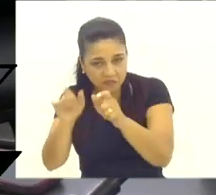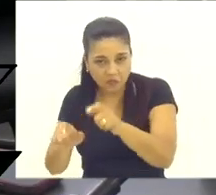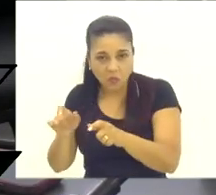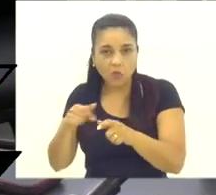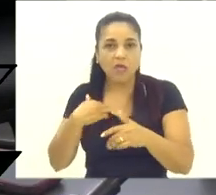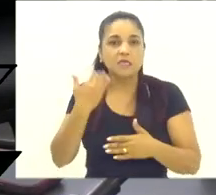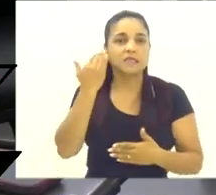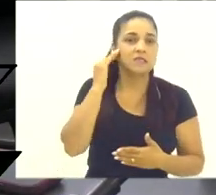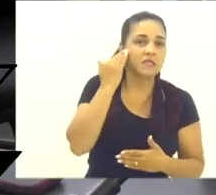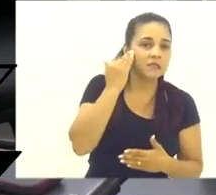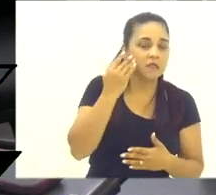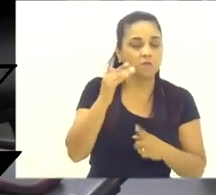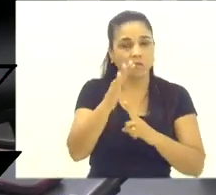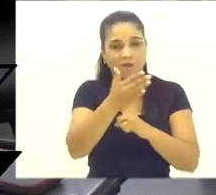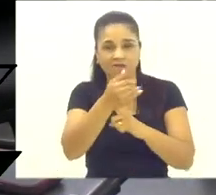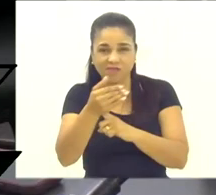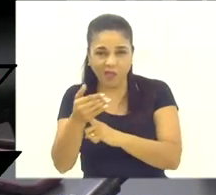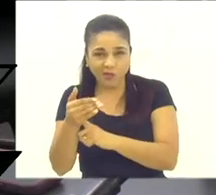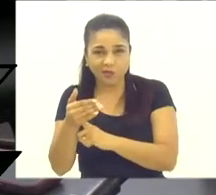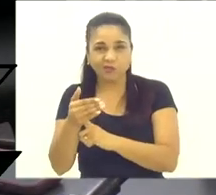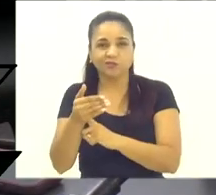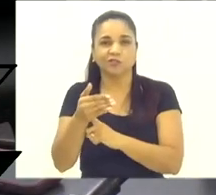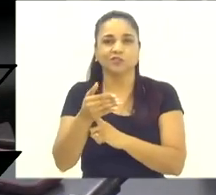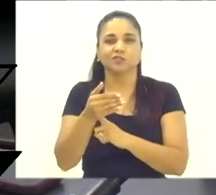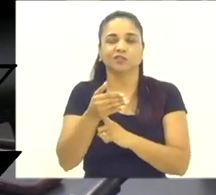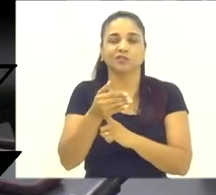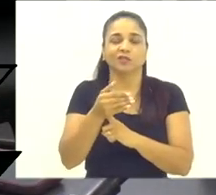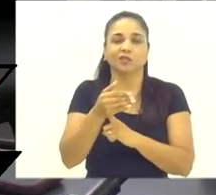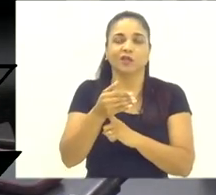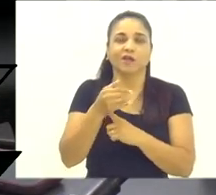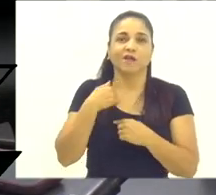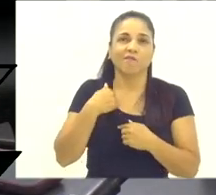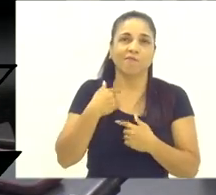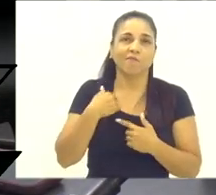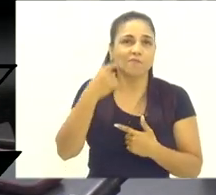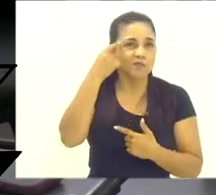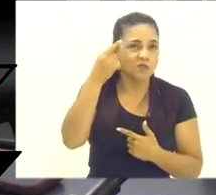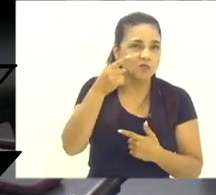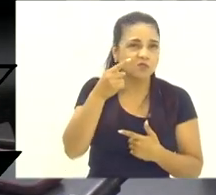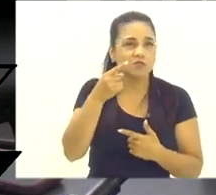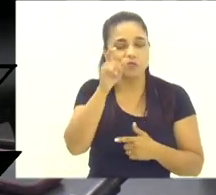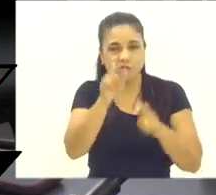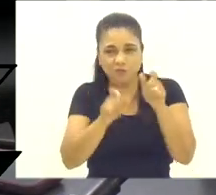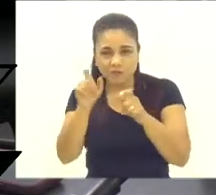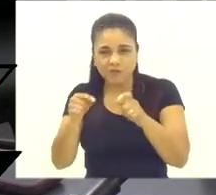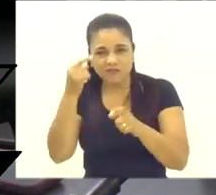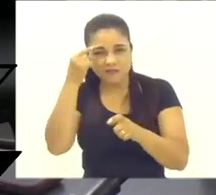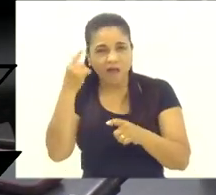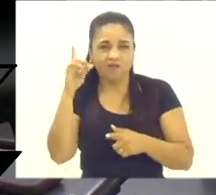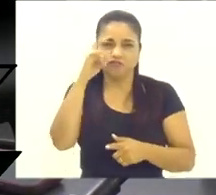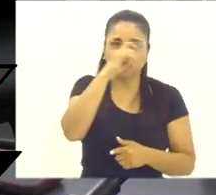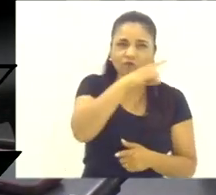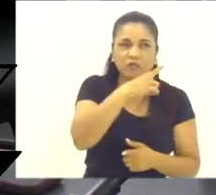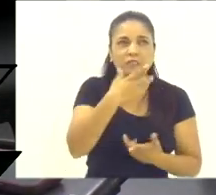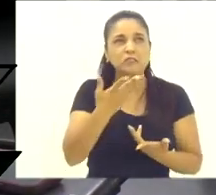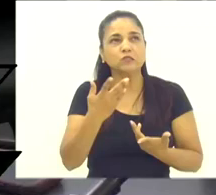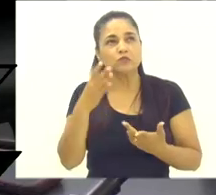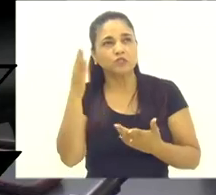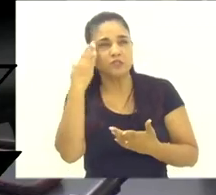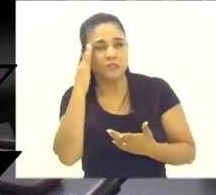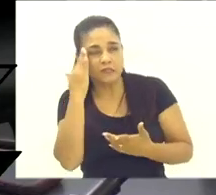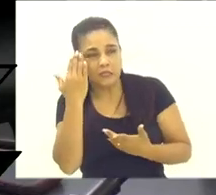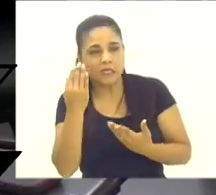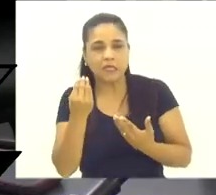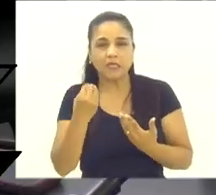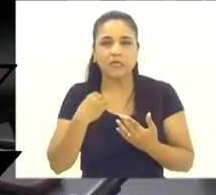é um tem aí um paradigma de ser uma coisa muito né Tem uma muito distante as pessoas